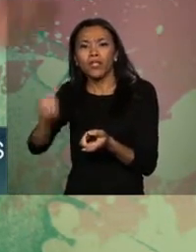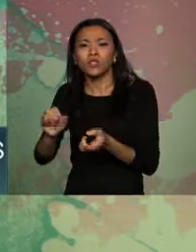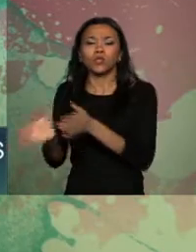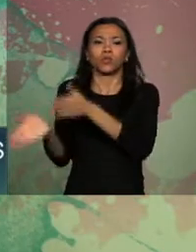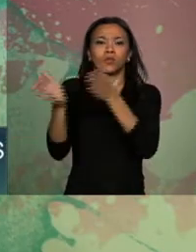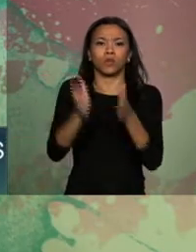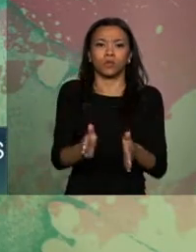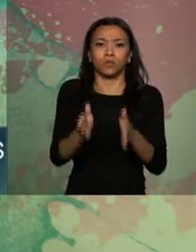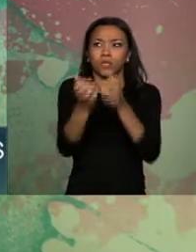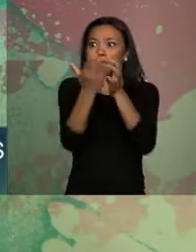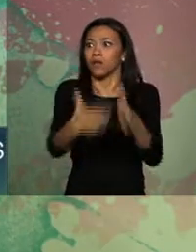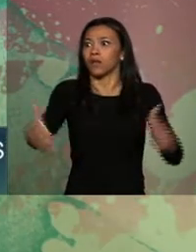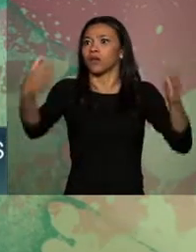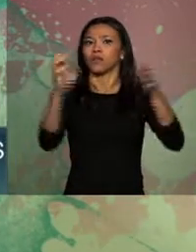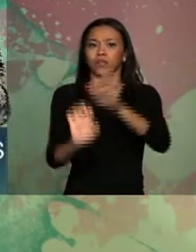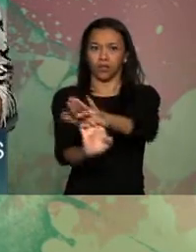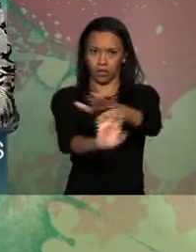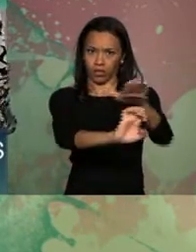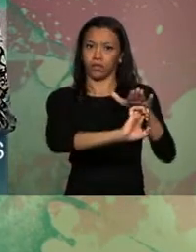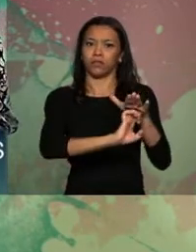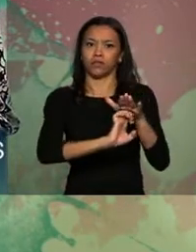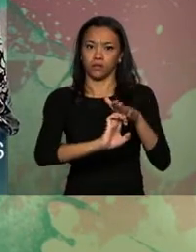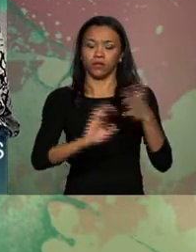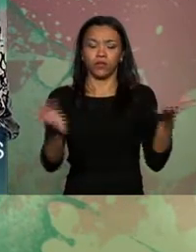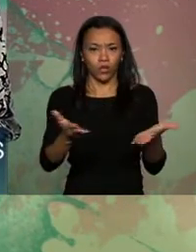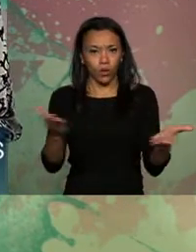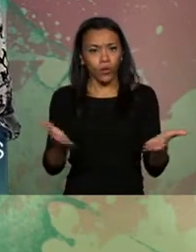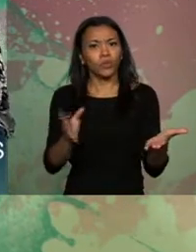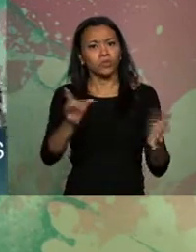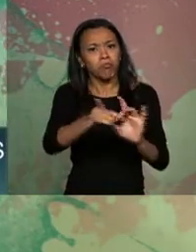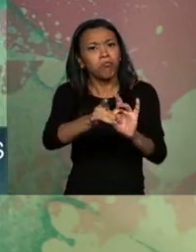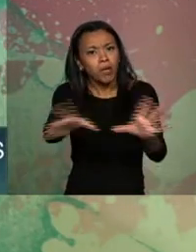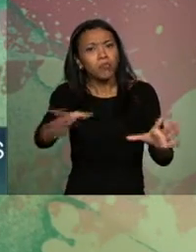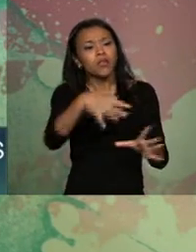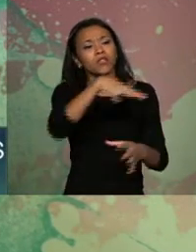empresas, que hoje já permitem o aprendiz,